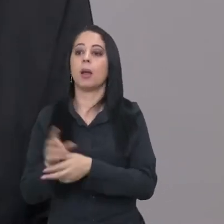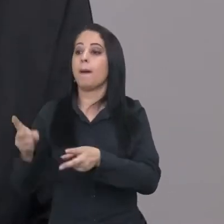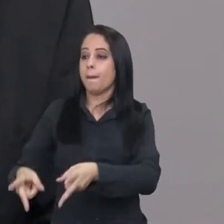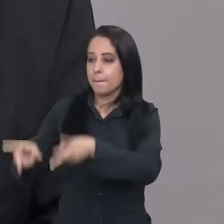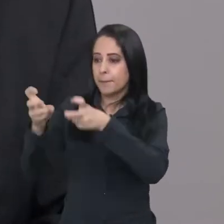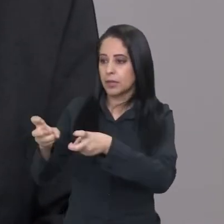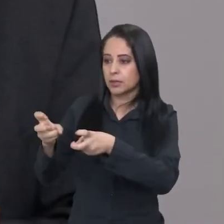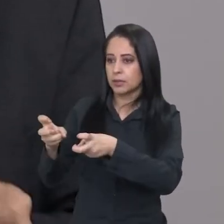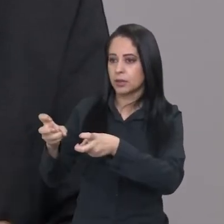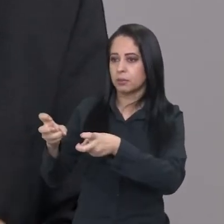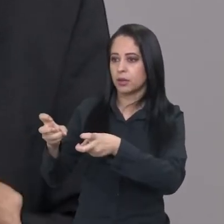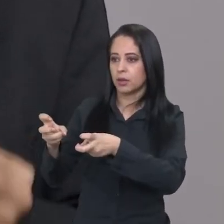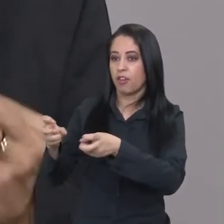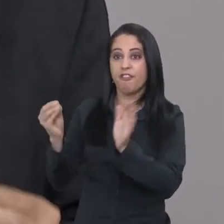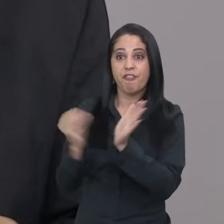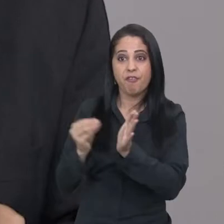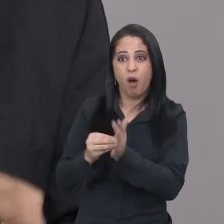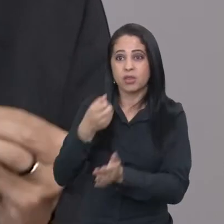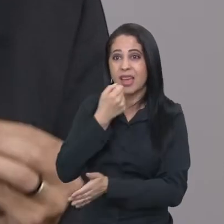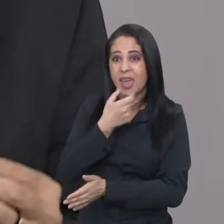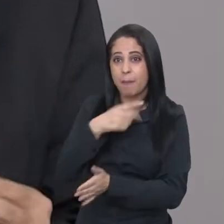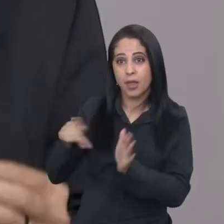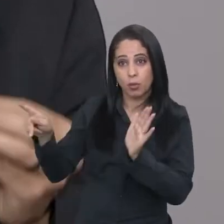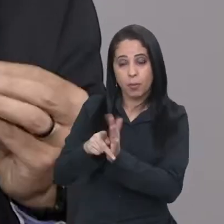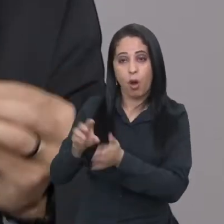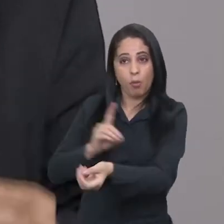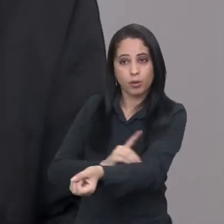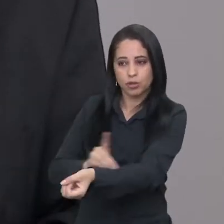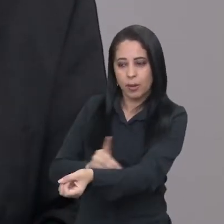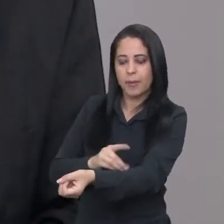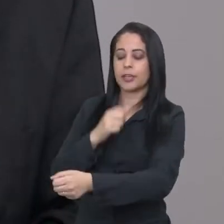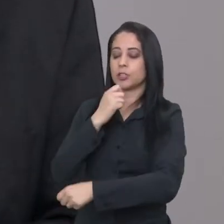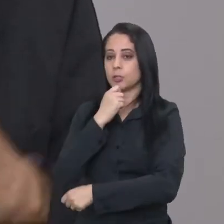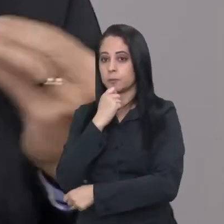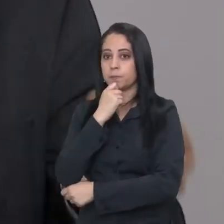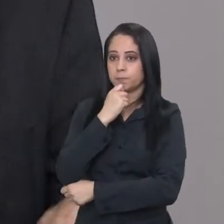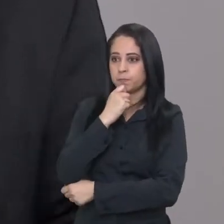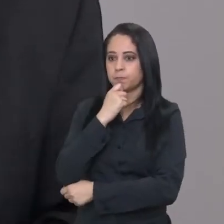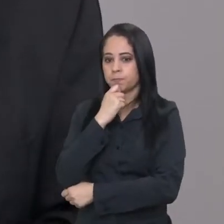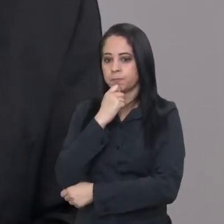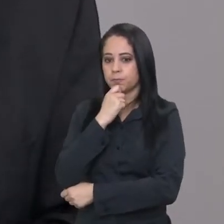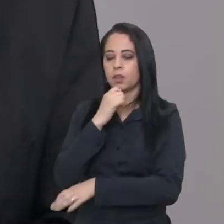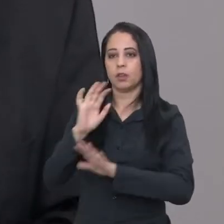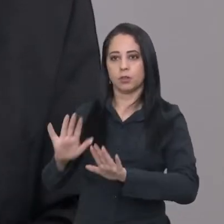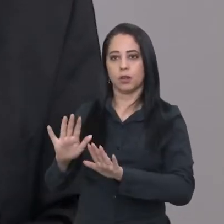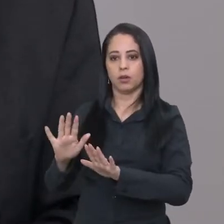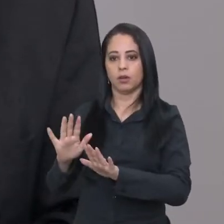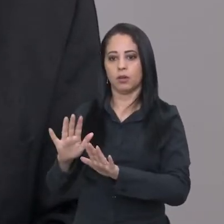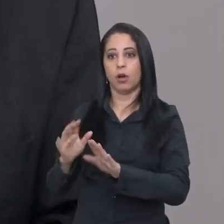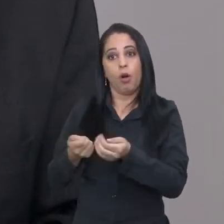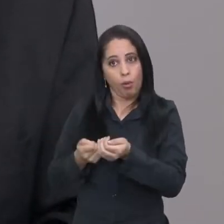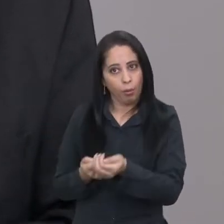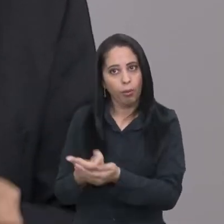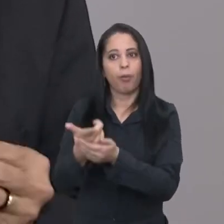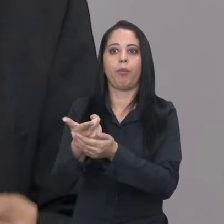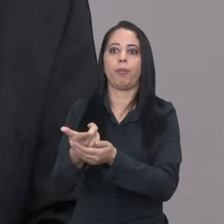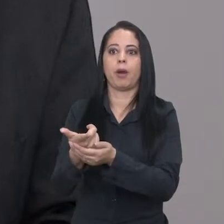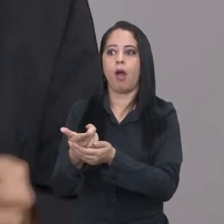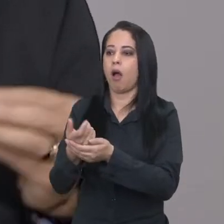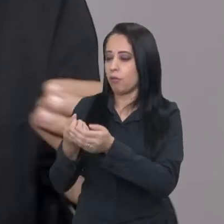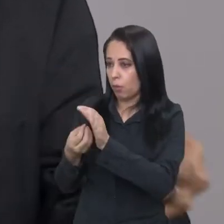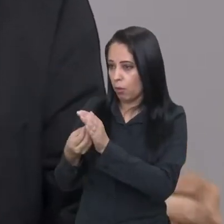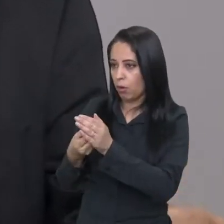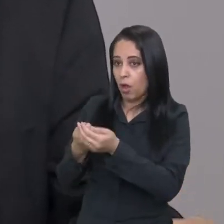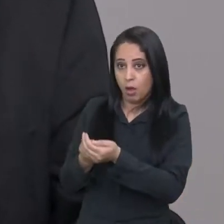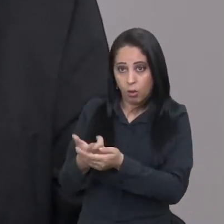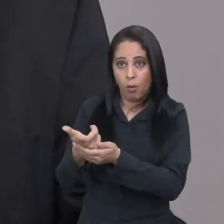se percebeu que tem um problema de medicação, né, medicamento aí dos pacientes. Ou seja, a